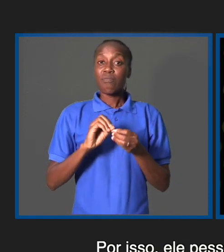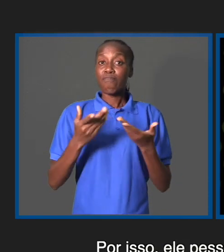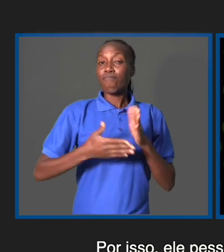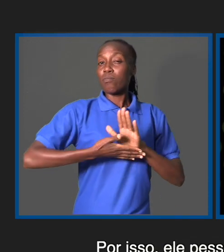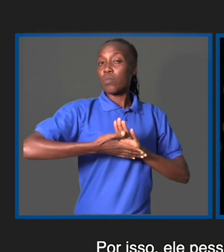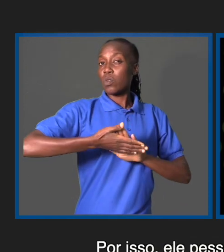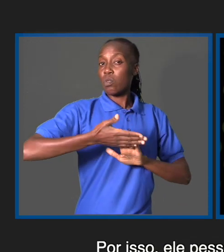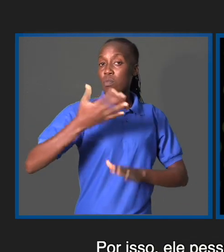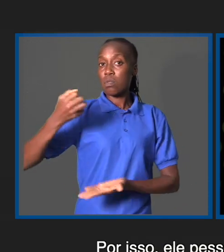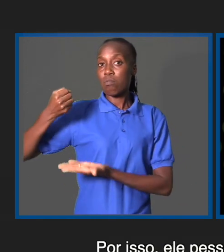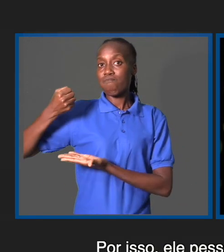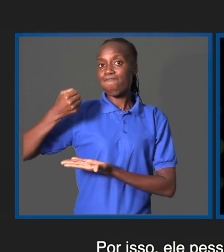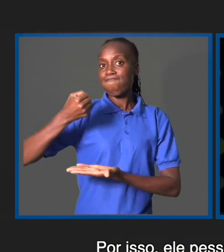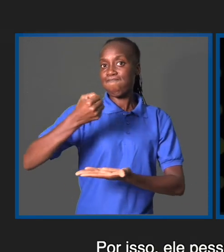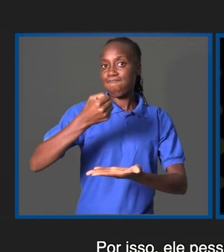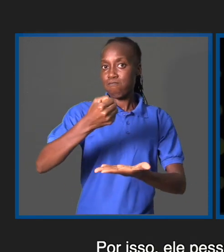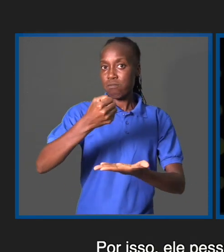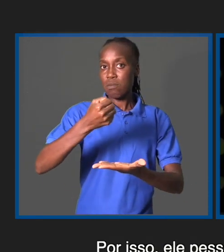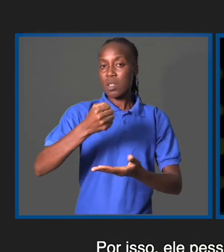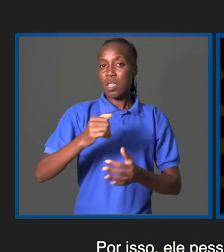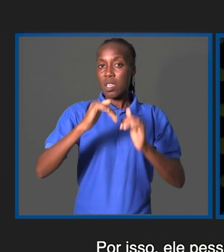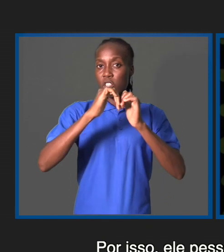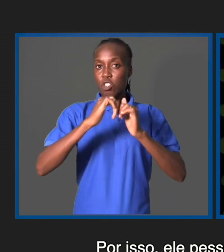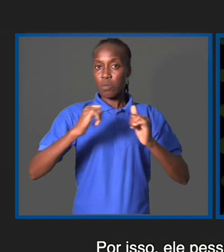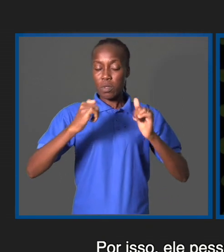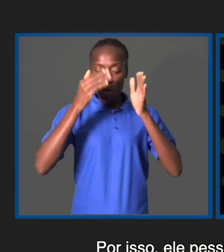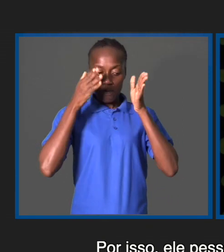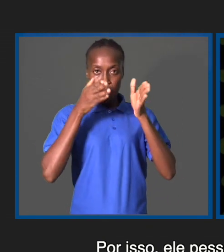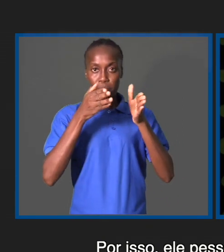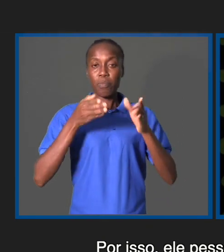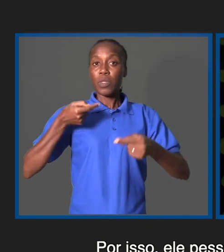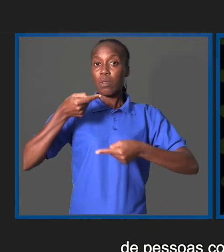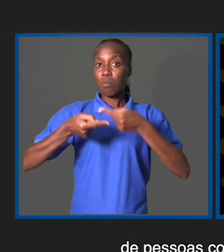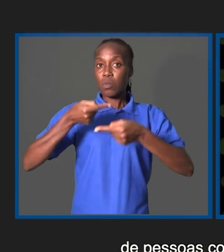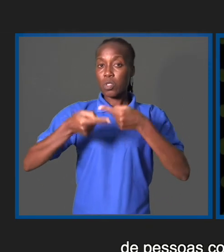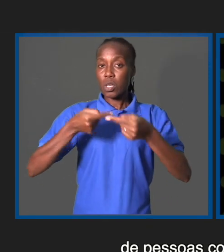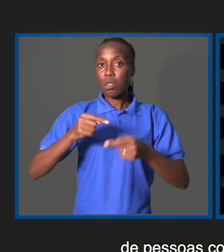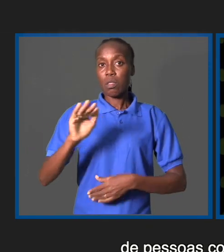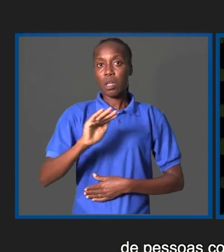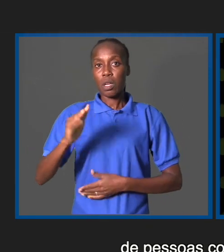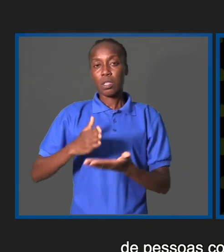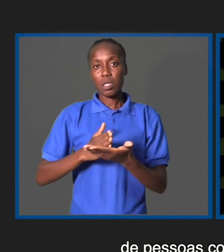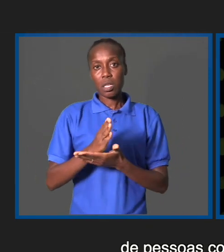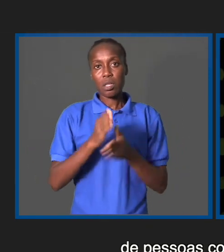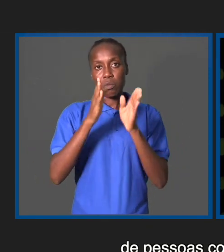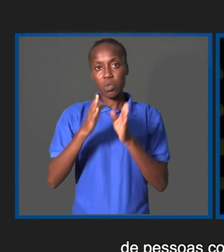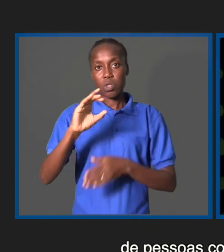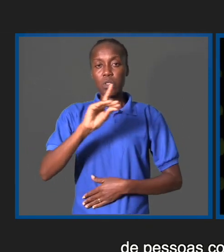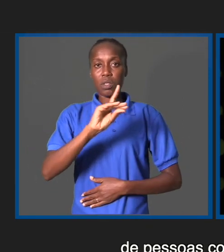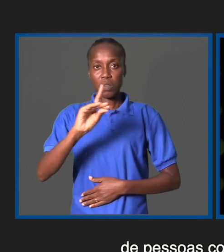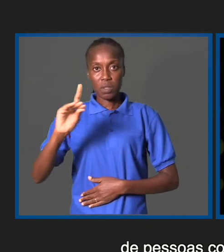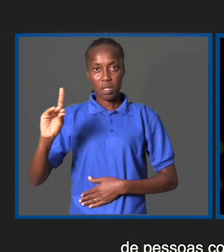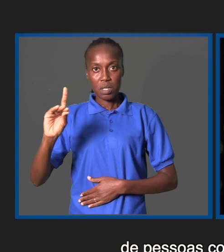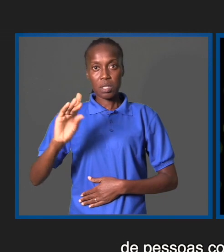esta razão, ele pessoalmente tomou a iniciativa de financiar e dar especial atenção aos